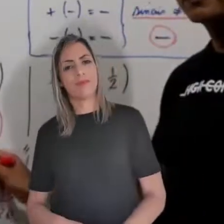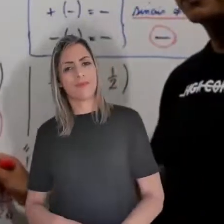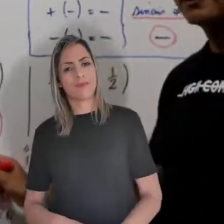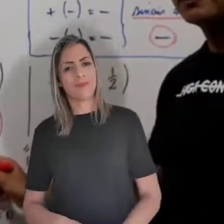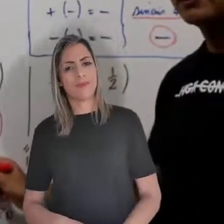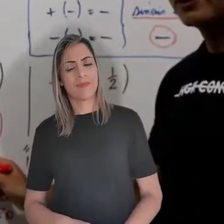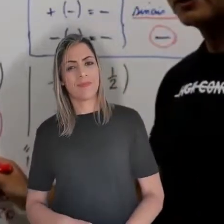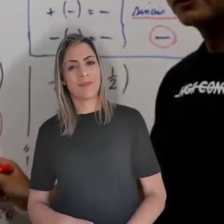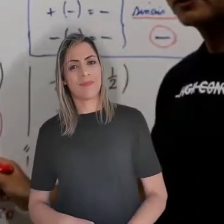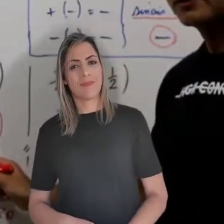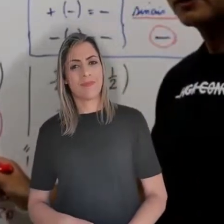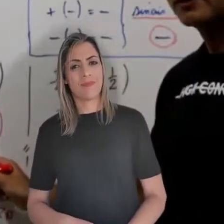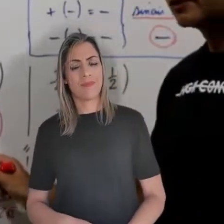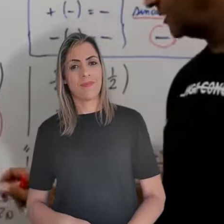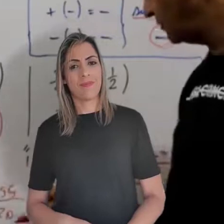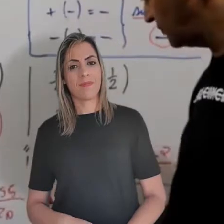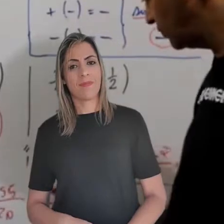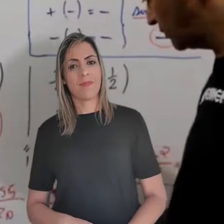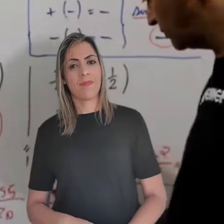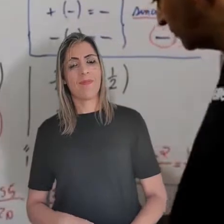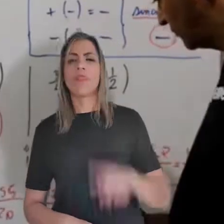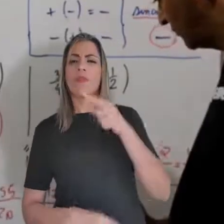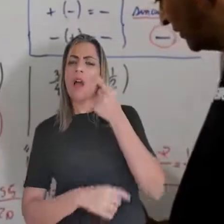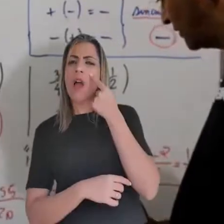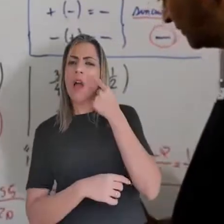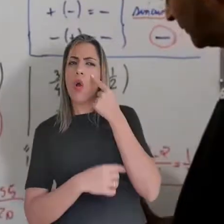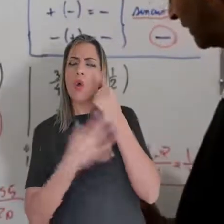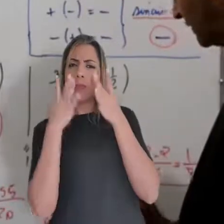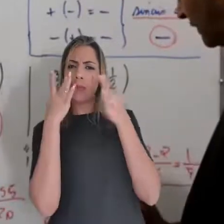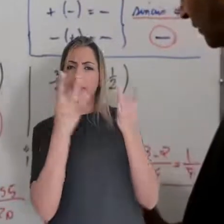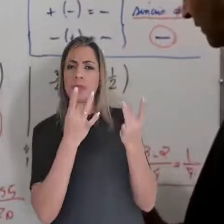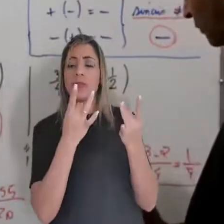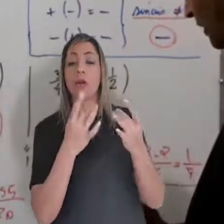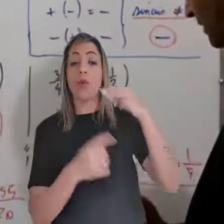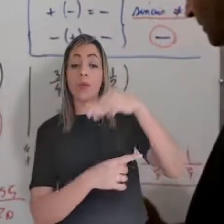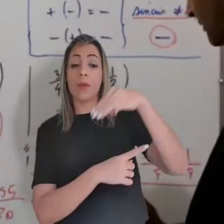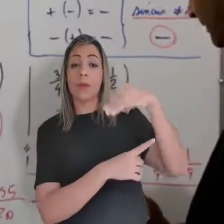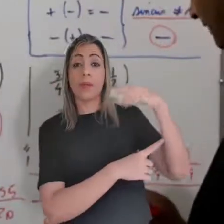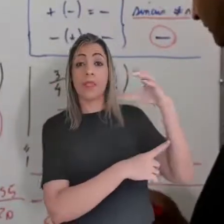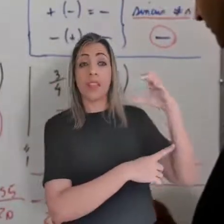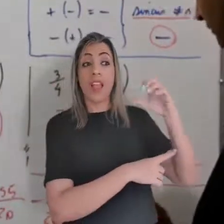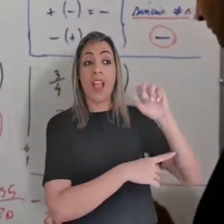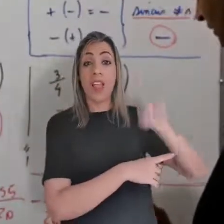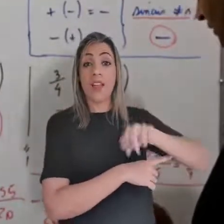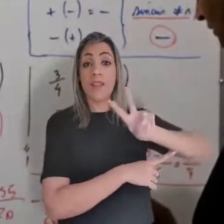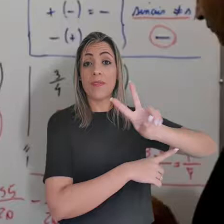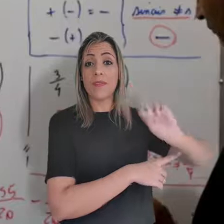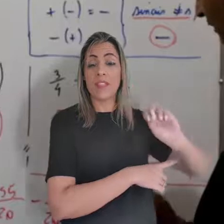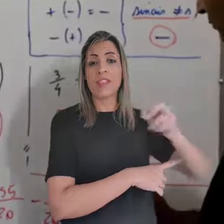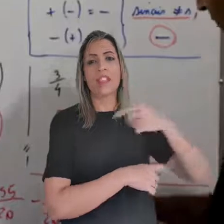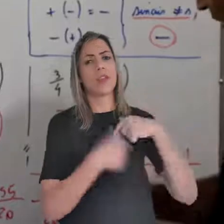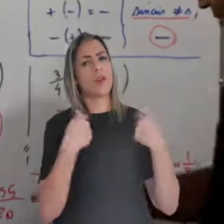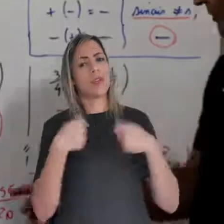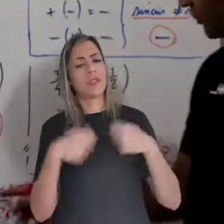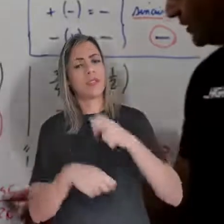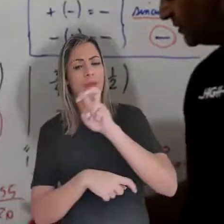4 vezes 32, 128. Veja que agora o MMC é 20 e eu vou